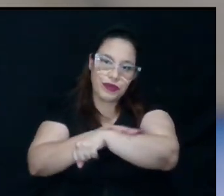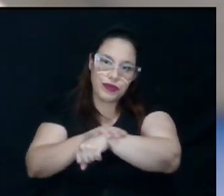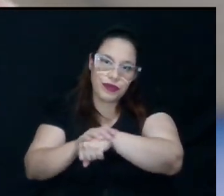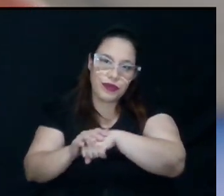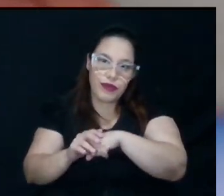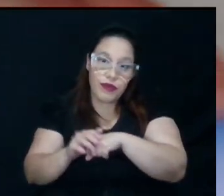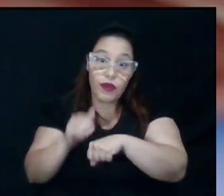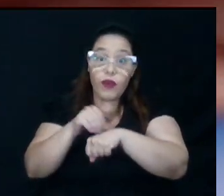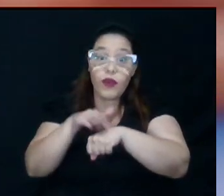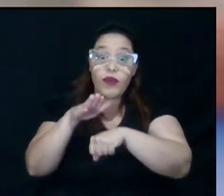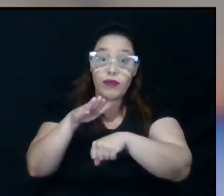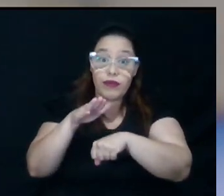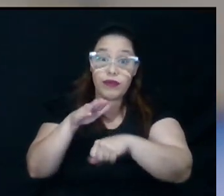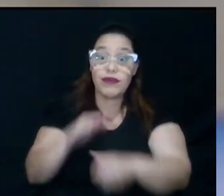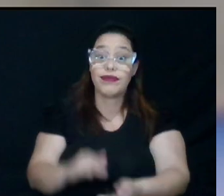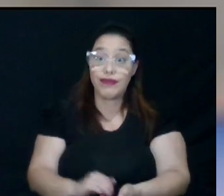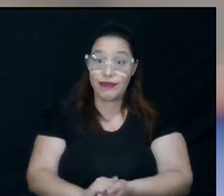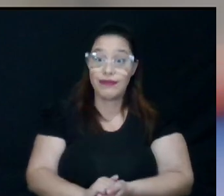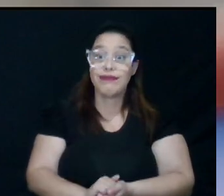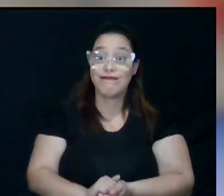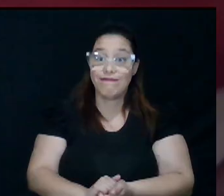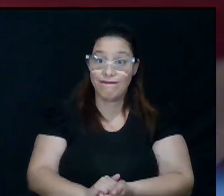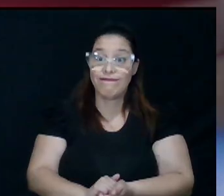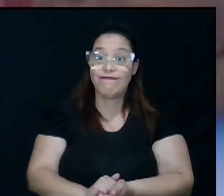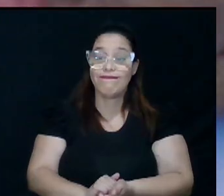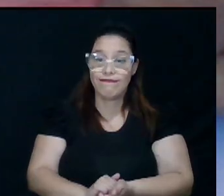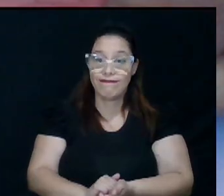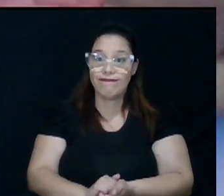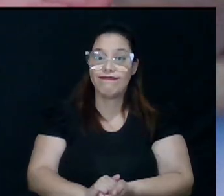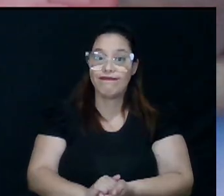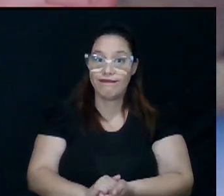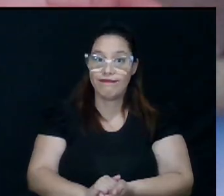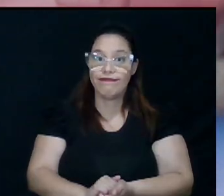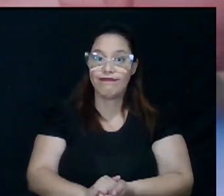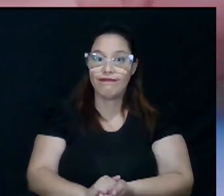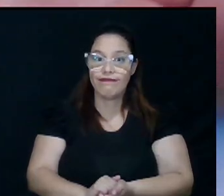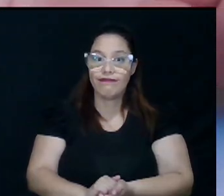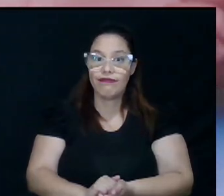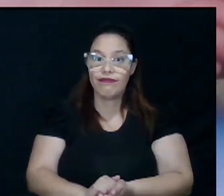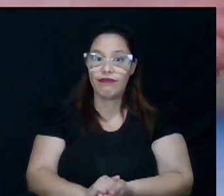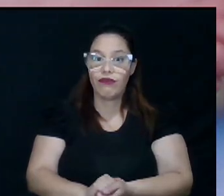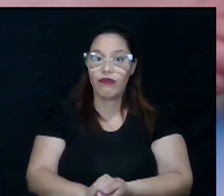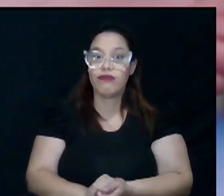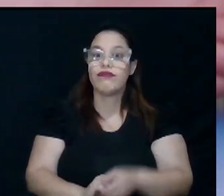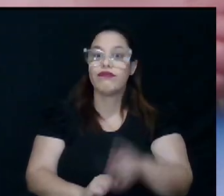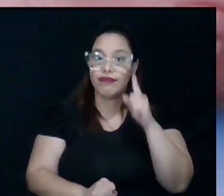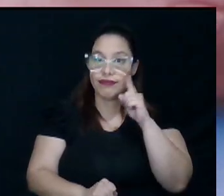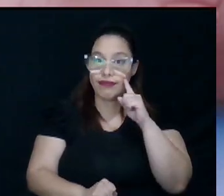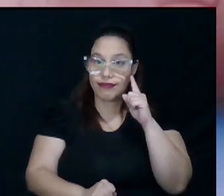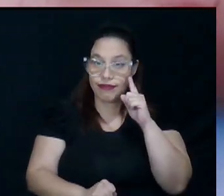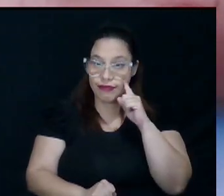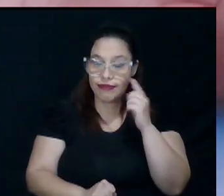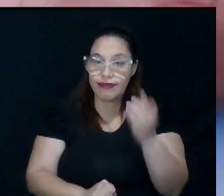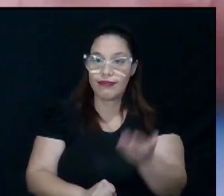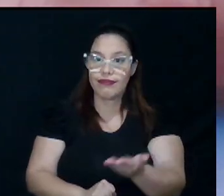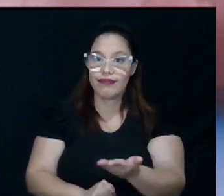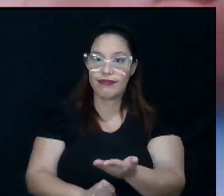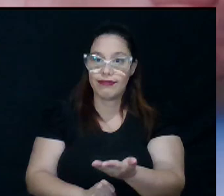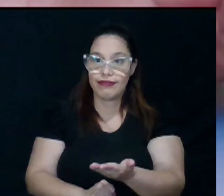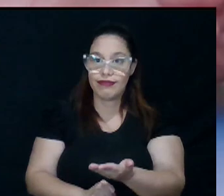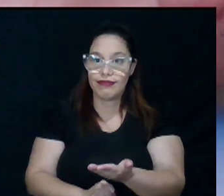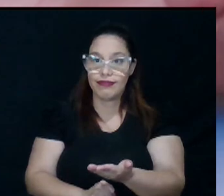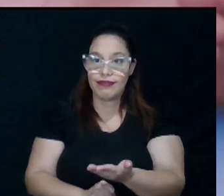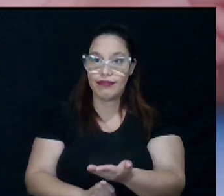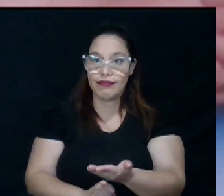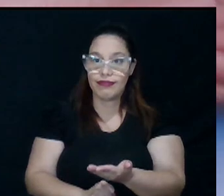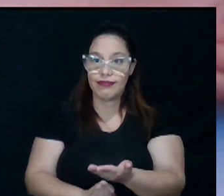são utilizadas por mês pela maternidade. As fraldas nos tamanhos RN e P são as mais